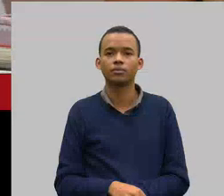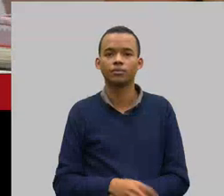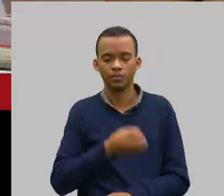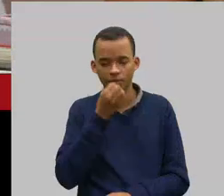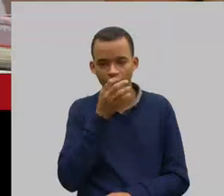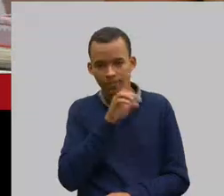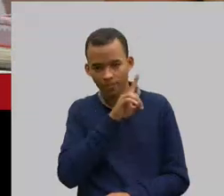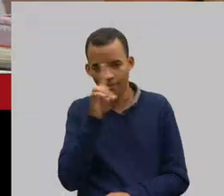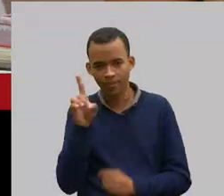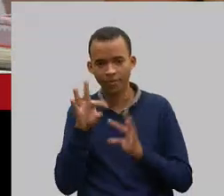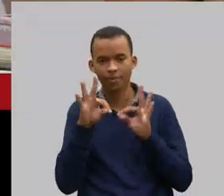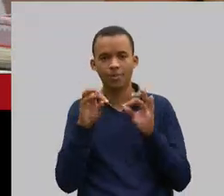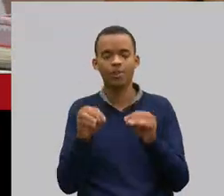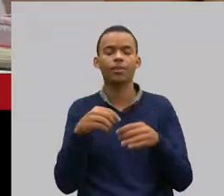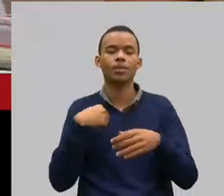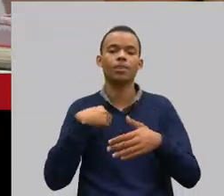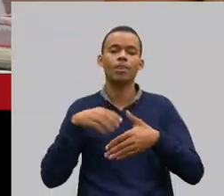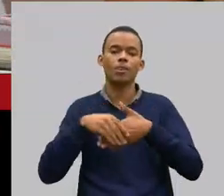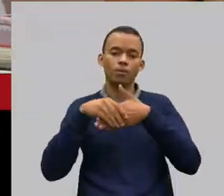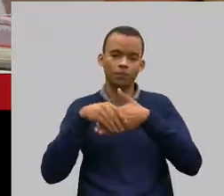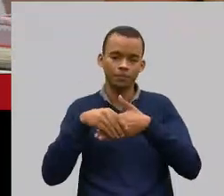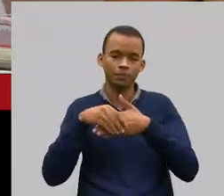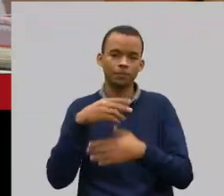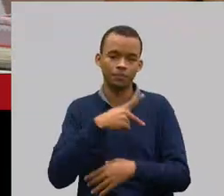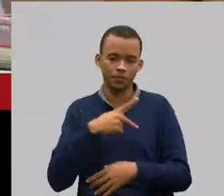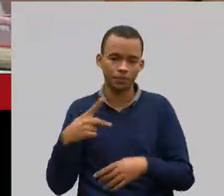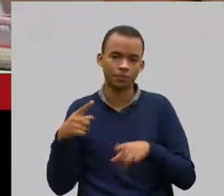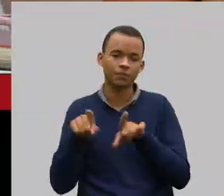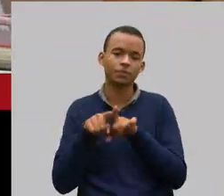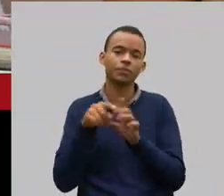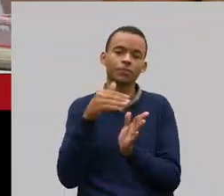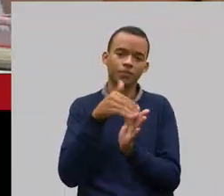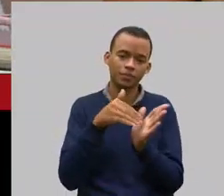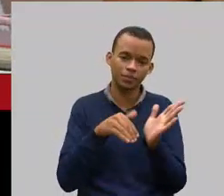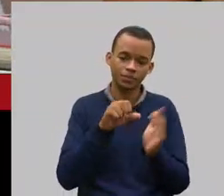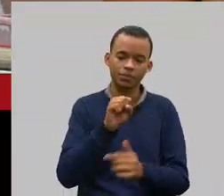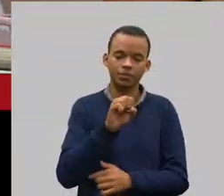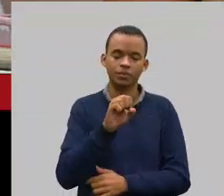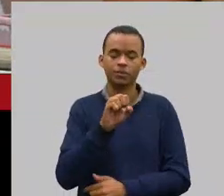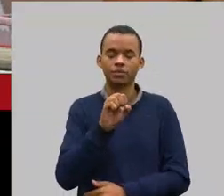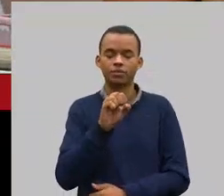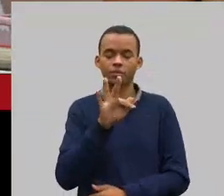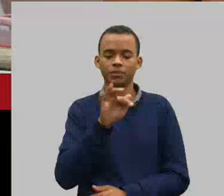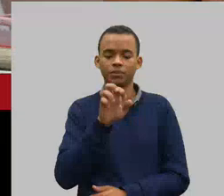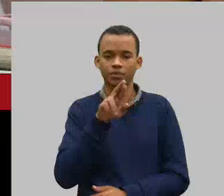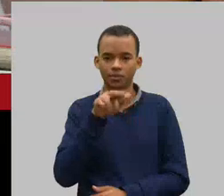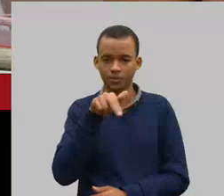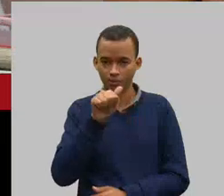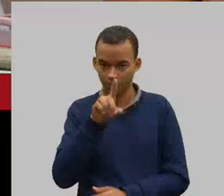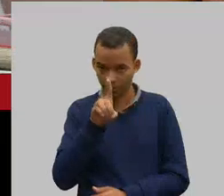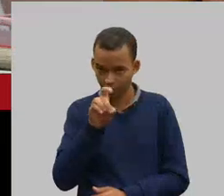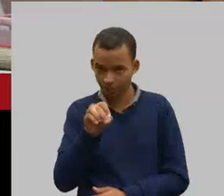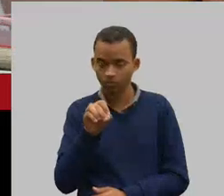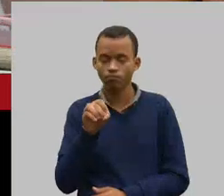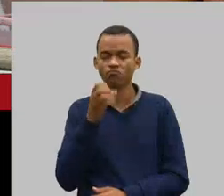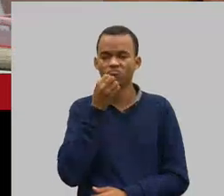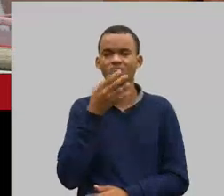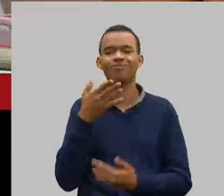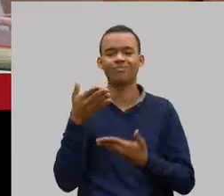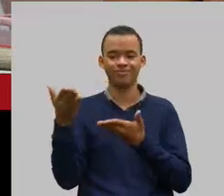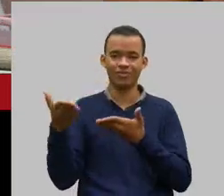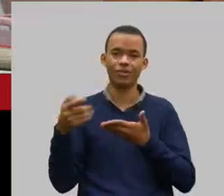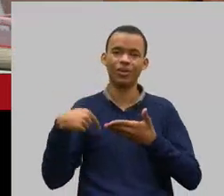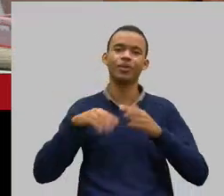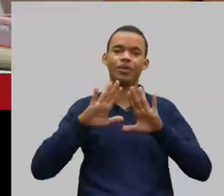Presidente aqui Gil Pereira nosso secretário Fernando passá sempre muito bem-vindo aqui à nossa casa nossa